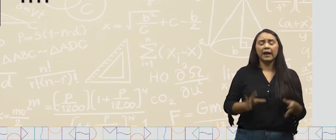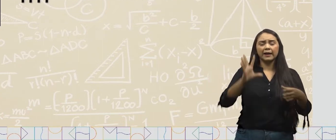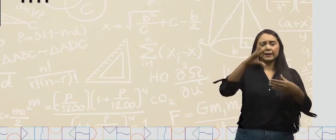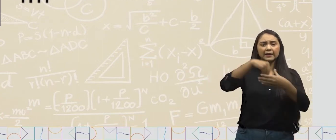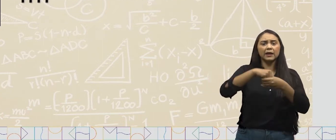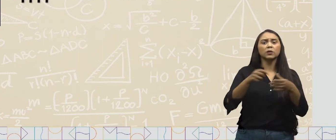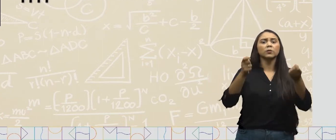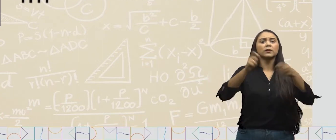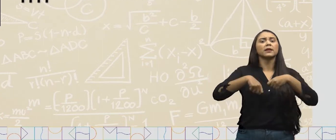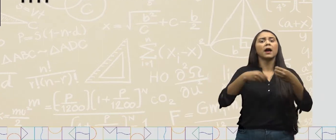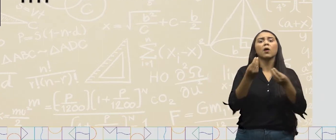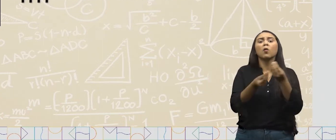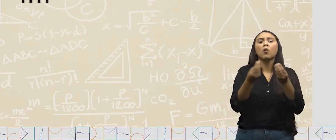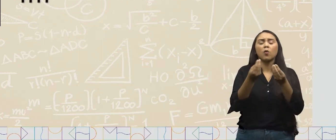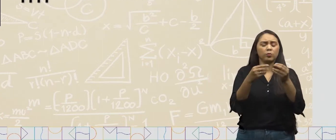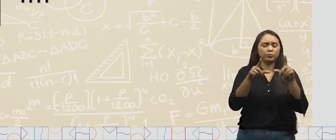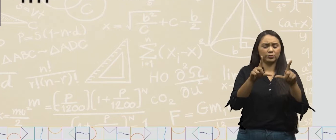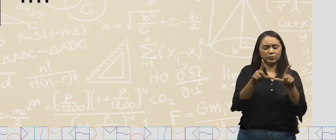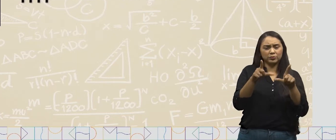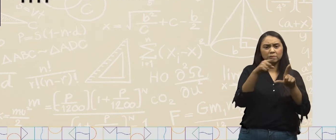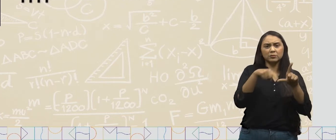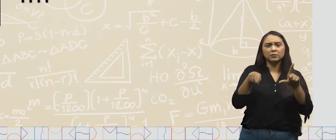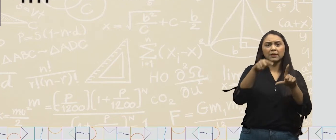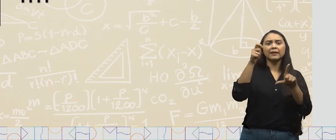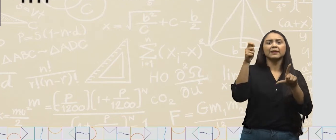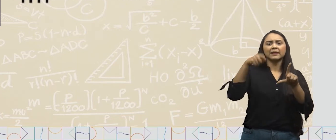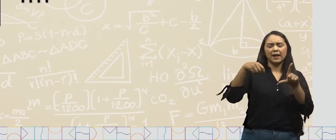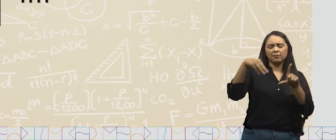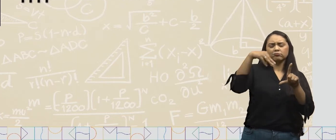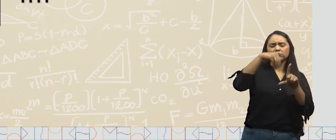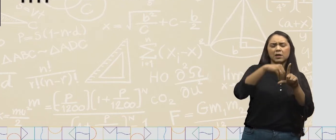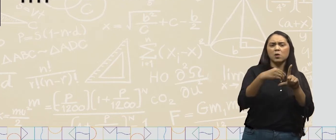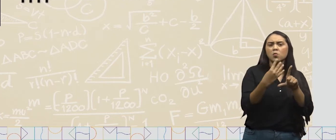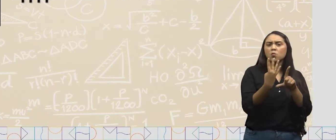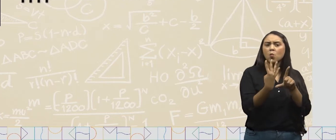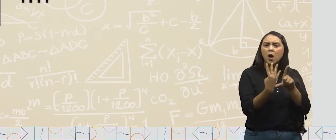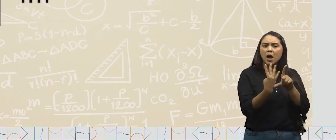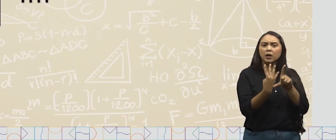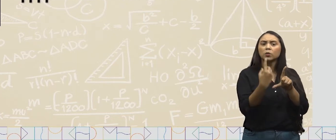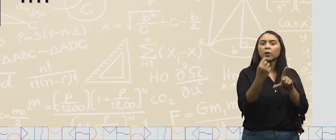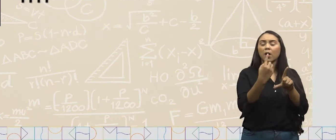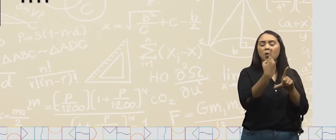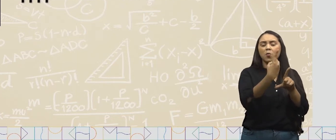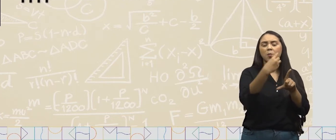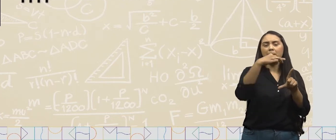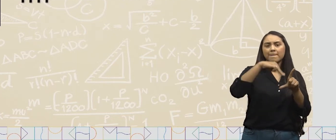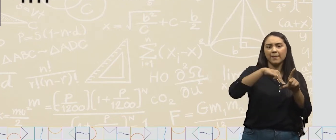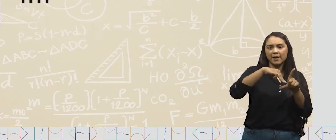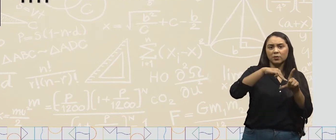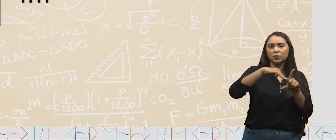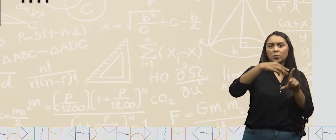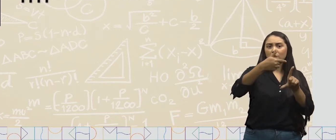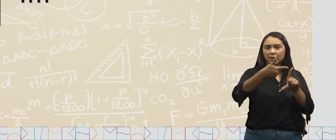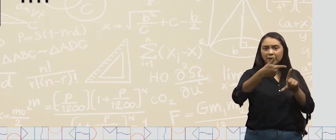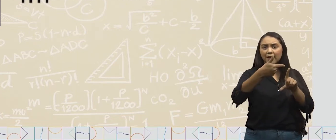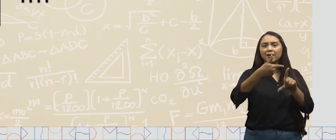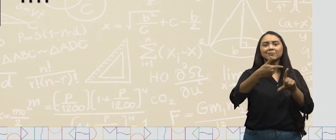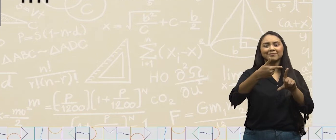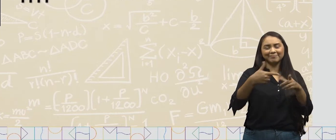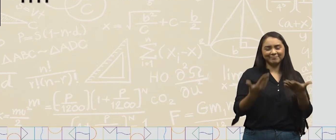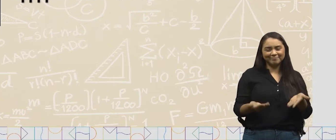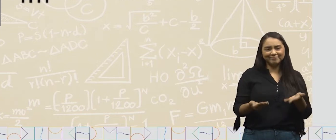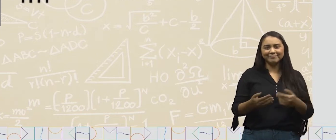cabem dentro desta figura 4 quadradinhos de 1 metro quadrado. E